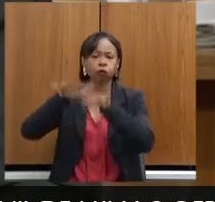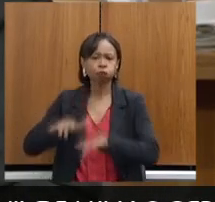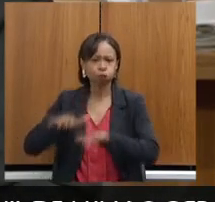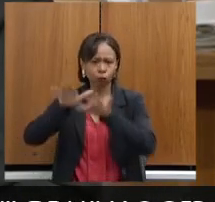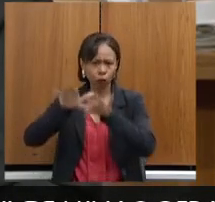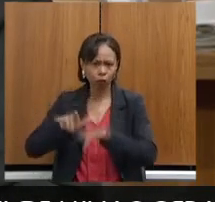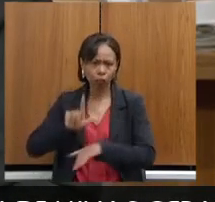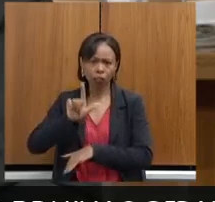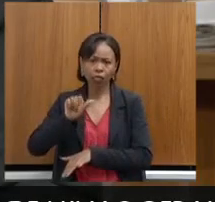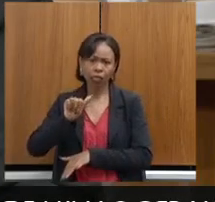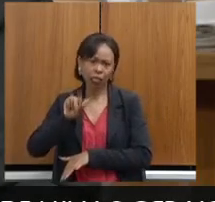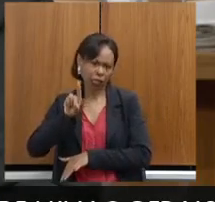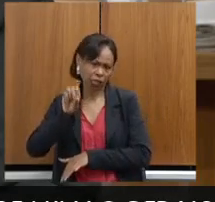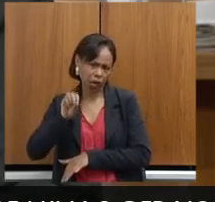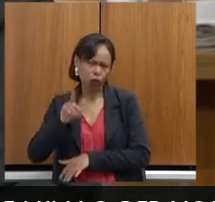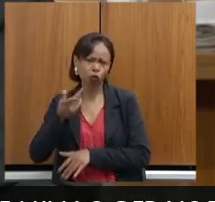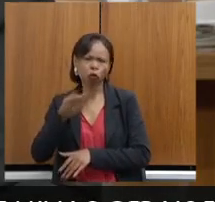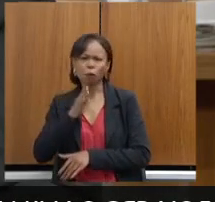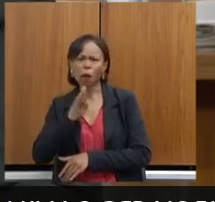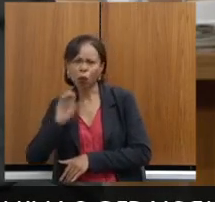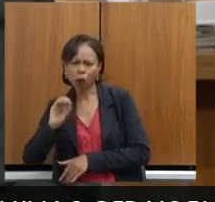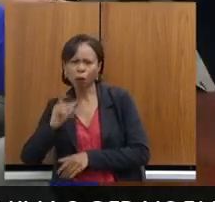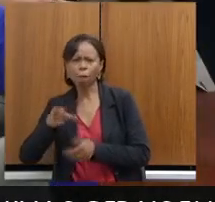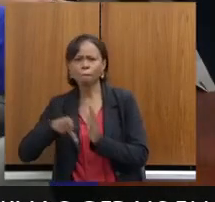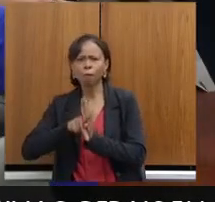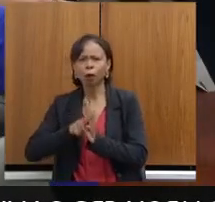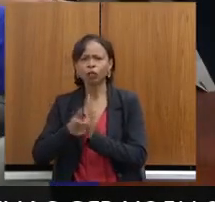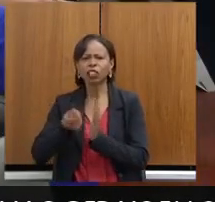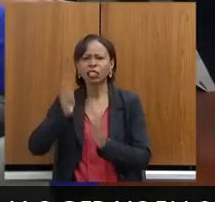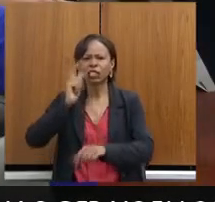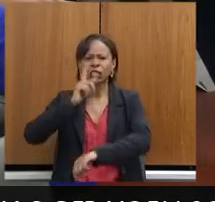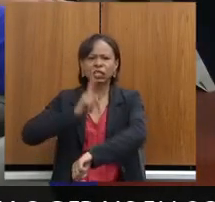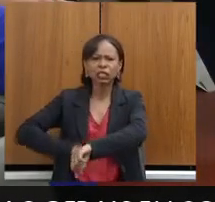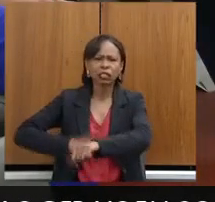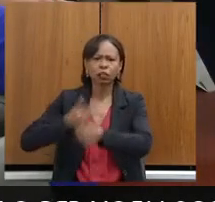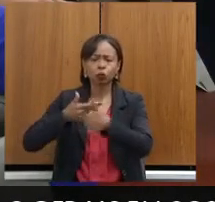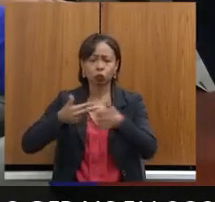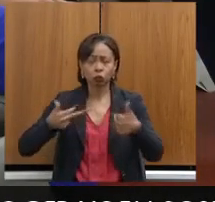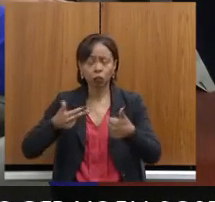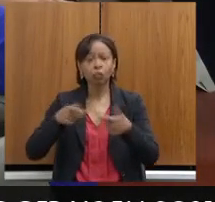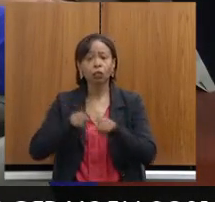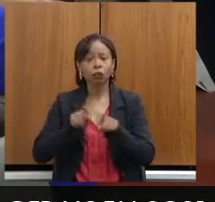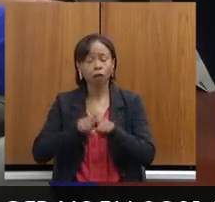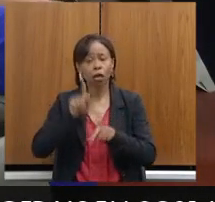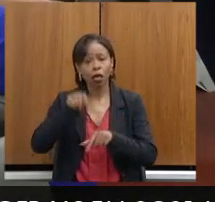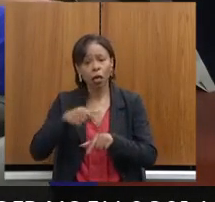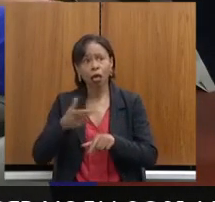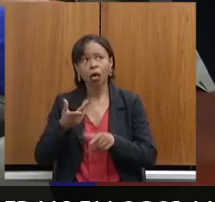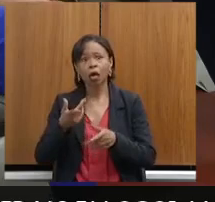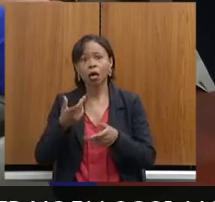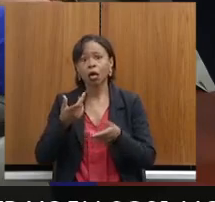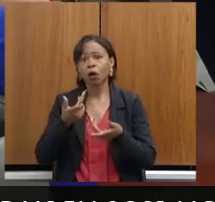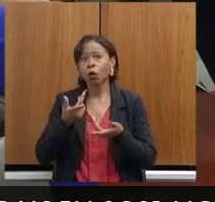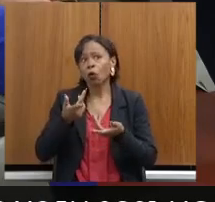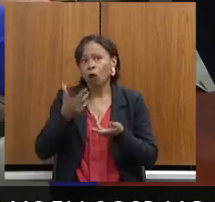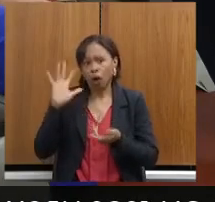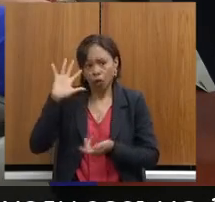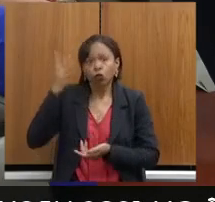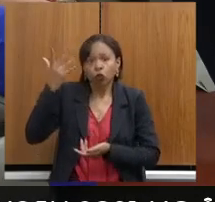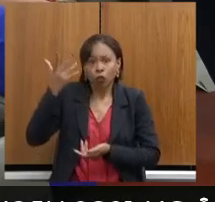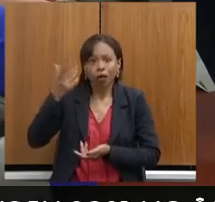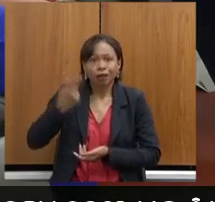no caso de lesões corporais né então também foi uma medida adotada no curso desse ano e